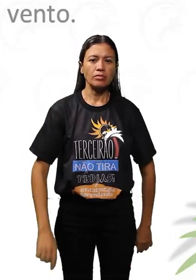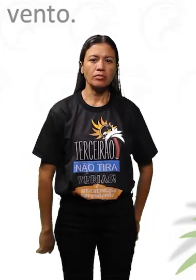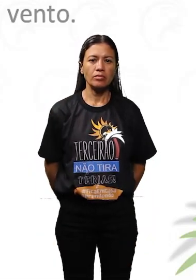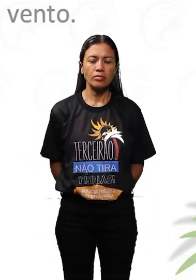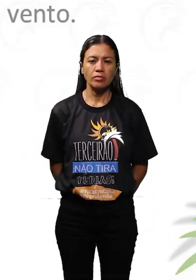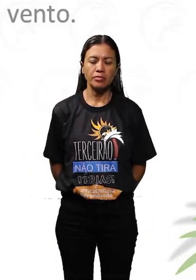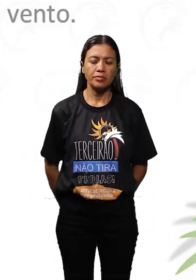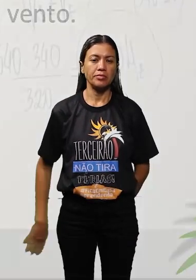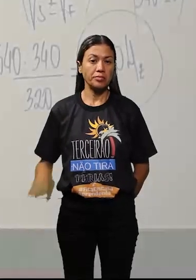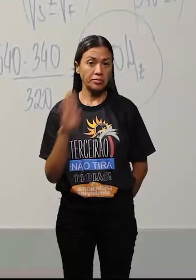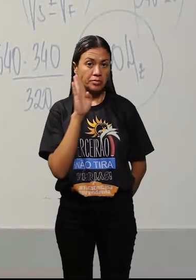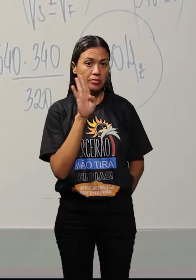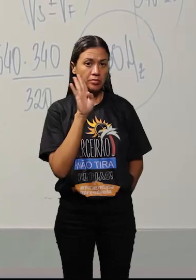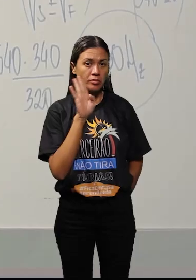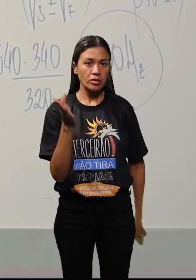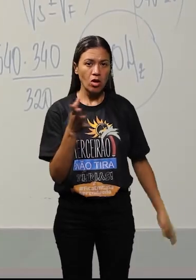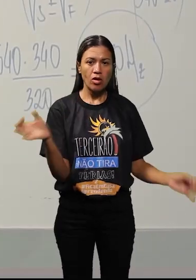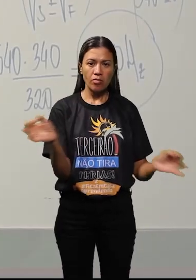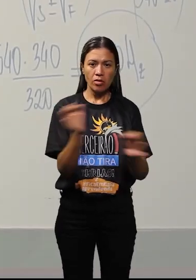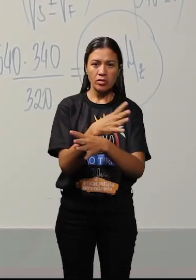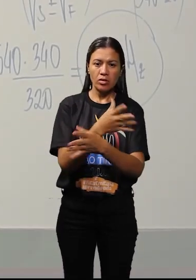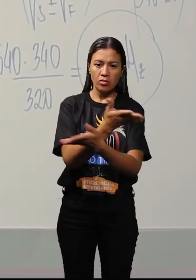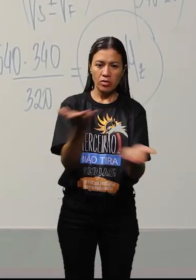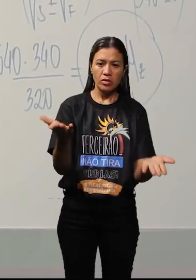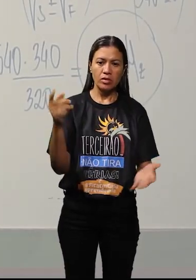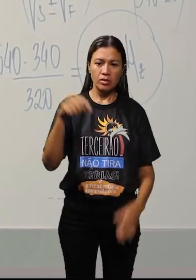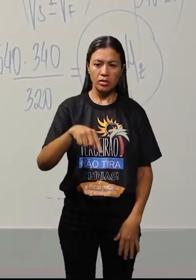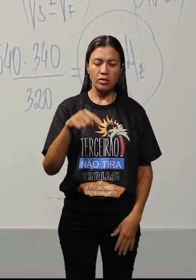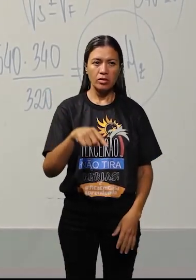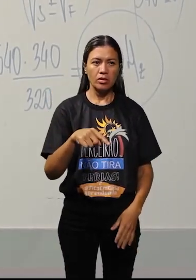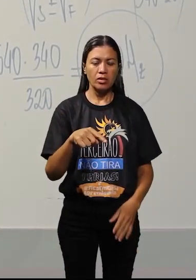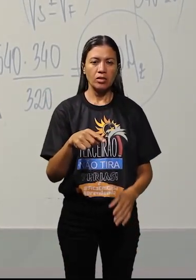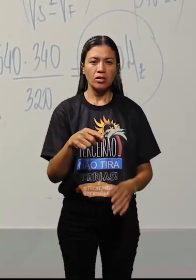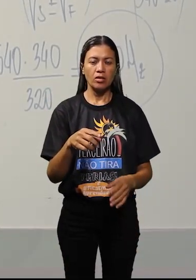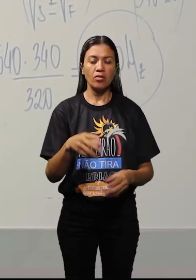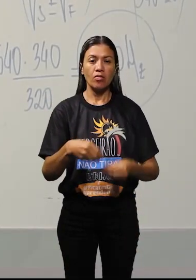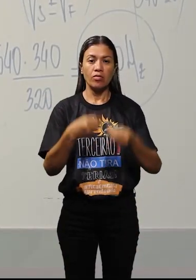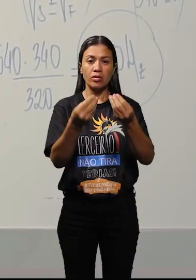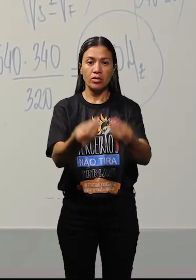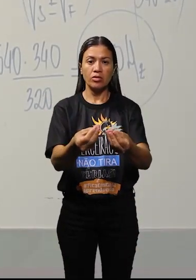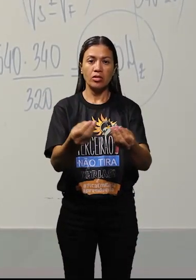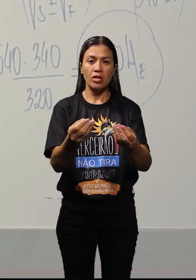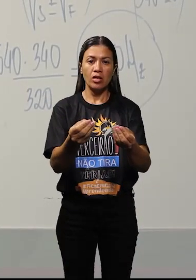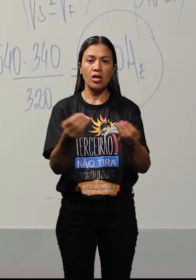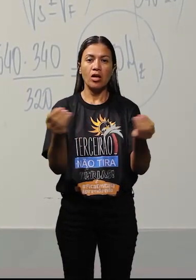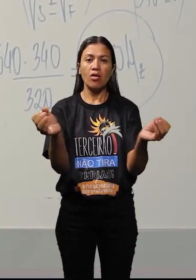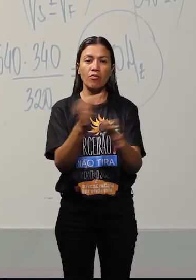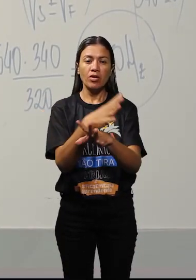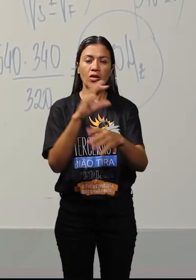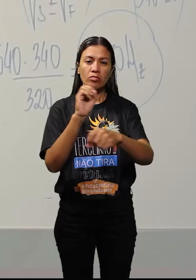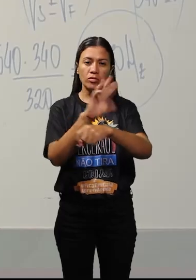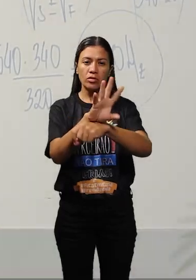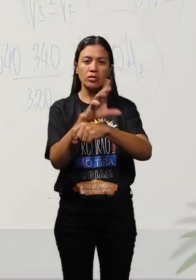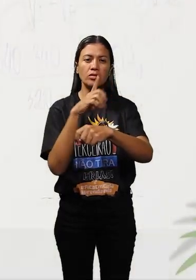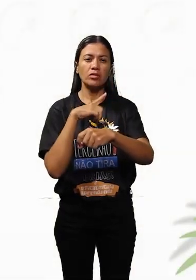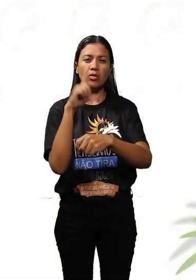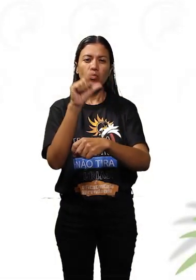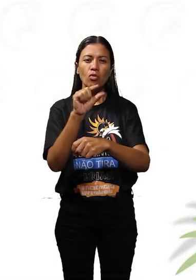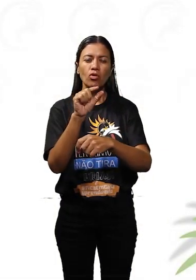Hz. Beleza? Eu vou finalizar com vocês aqui, vou deixar no final desse slide, tem um pouco